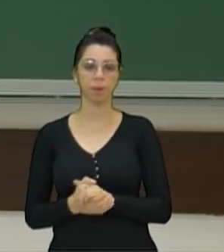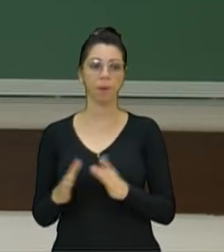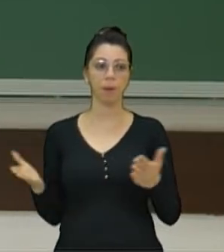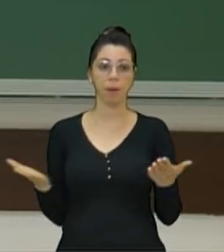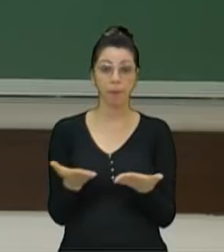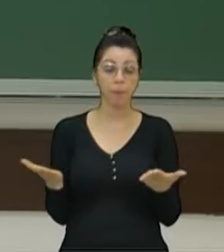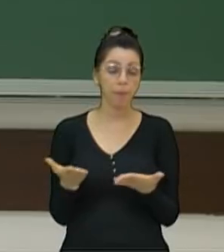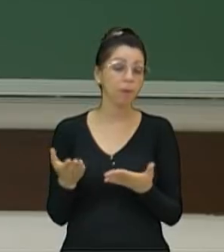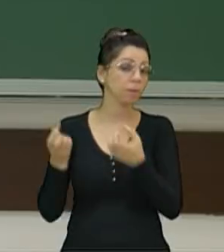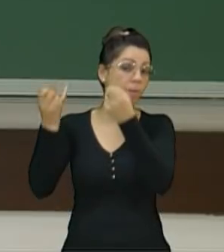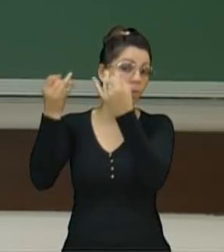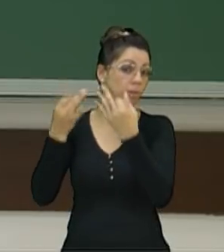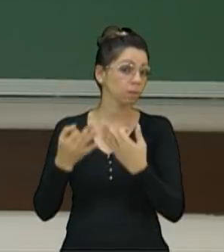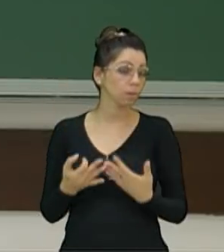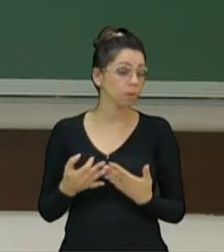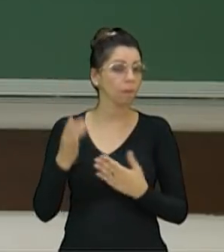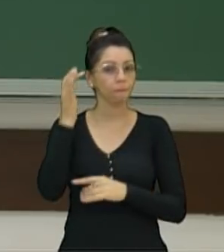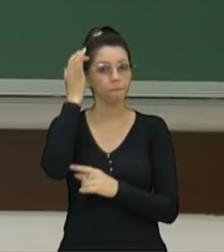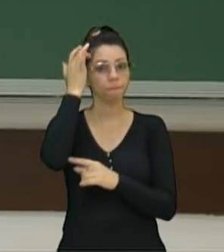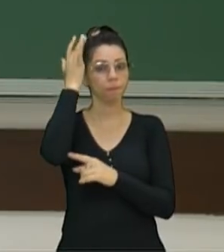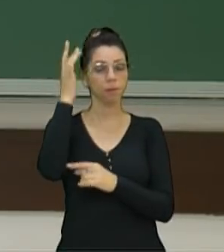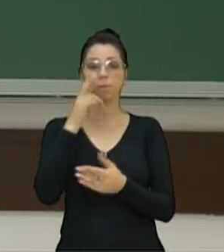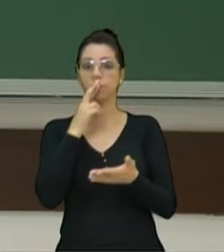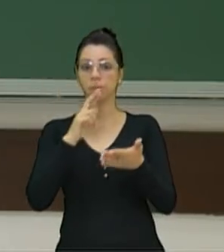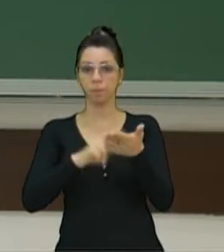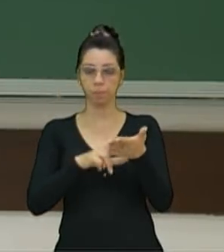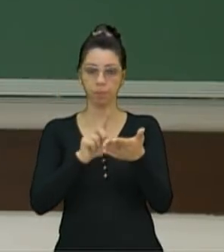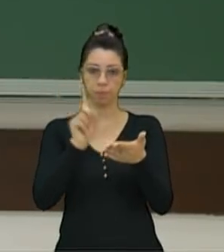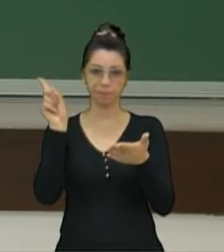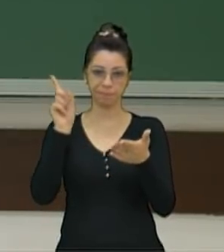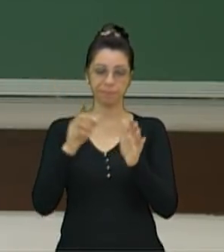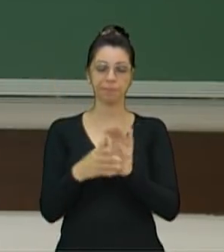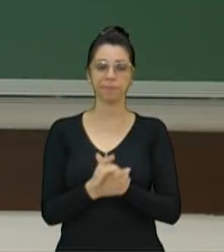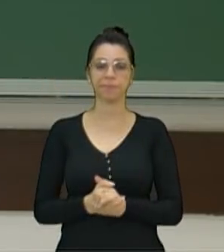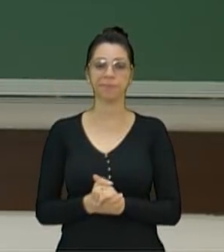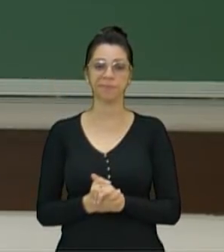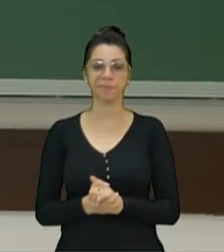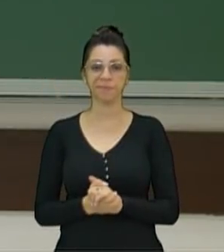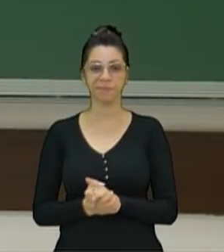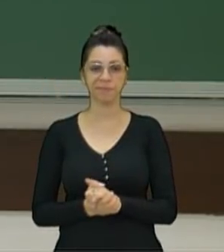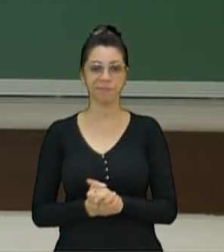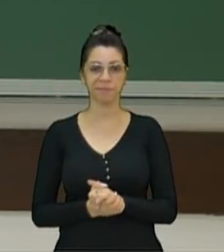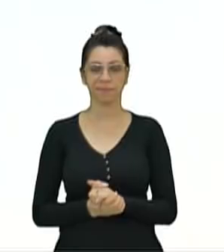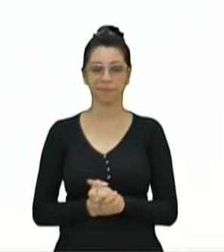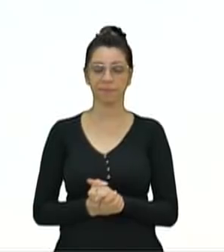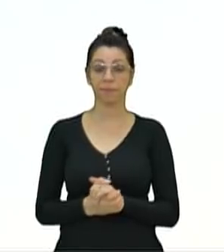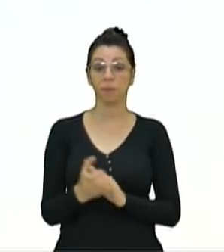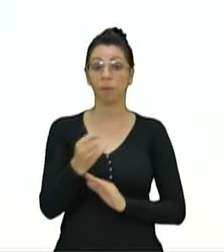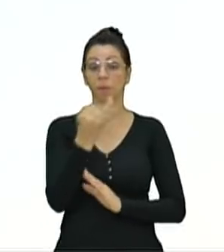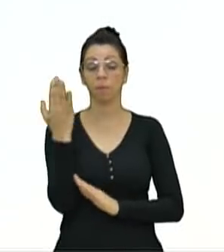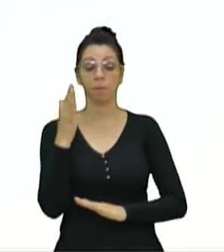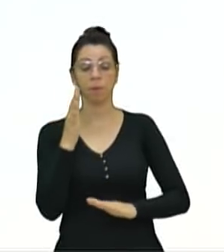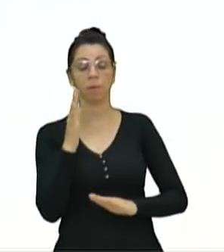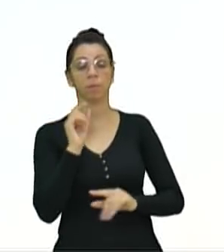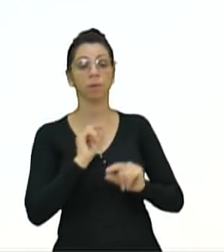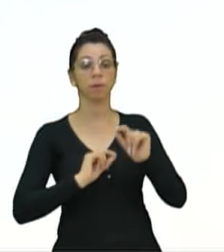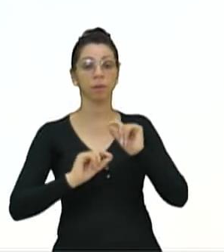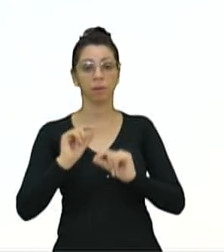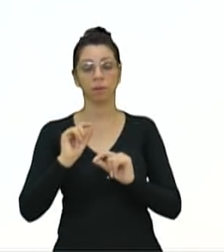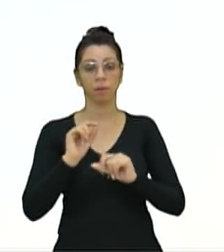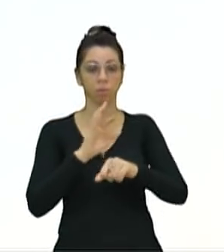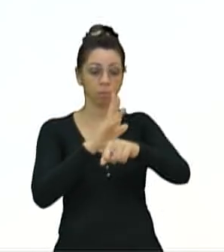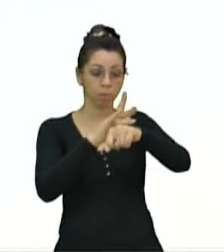base nessa explicação, tá bem fácil aí para você responder essa questão. Ela diz o seguinte: algumas vezes, quando estamos